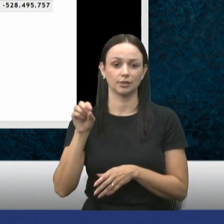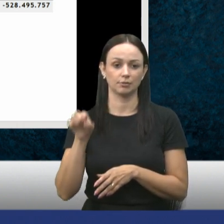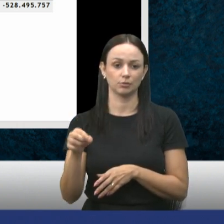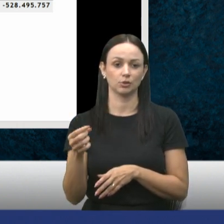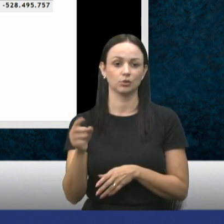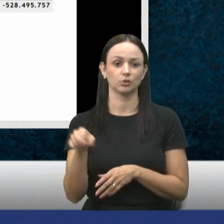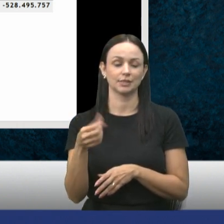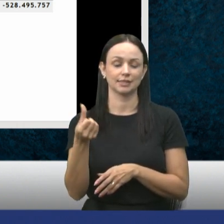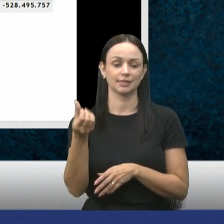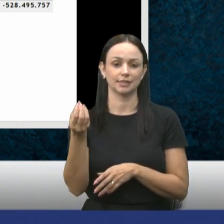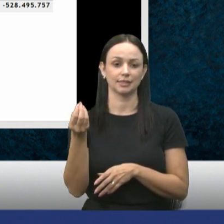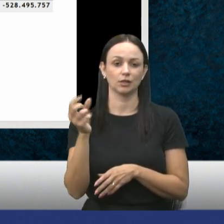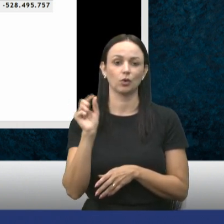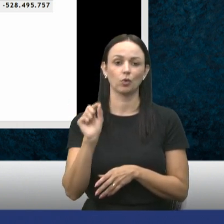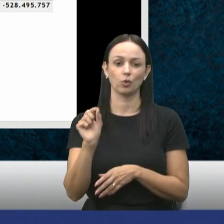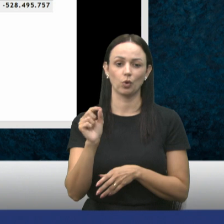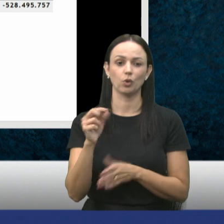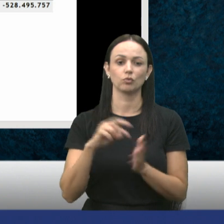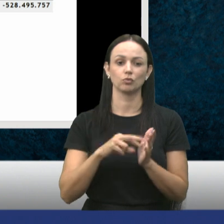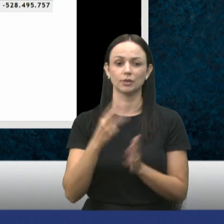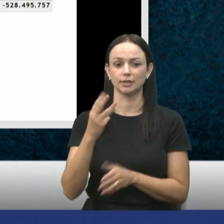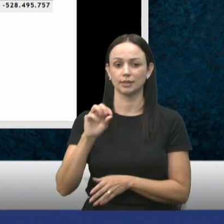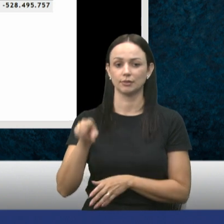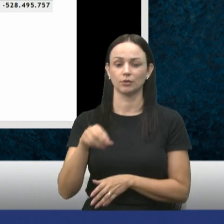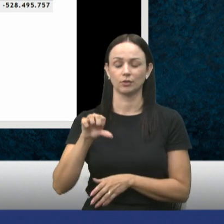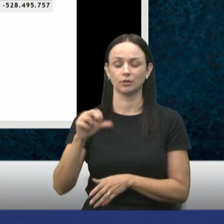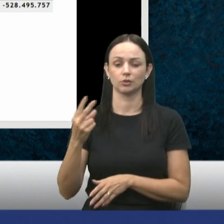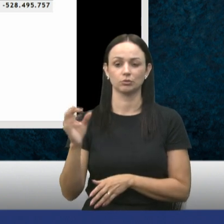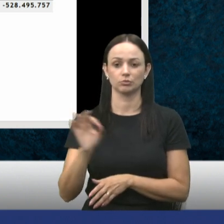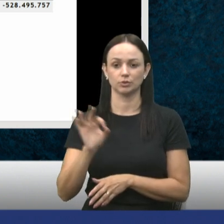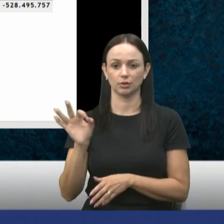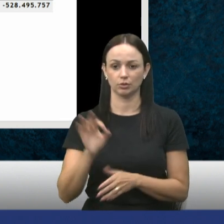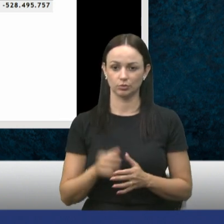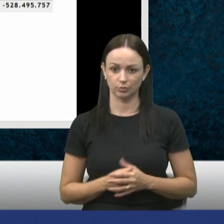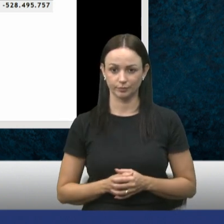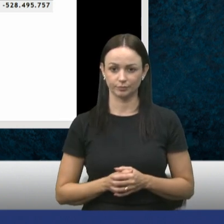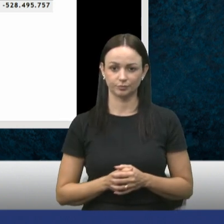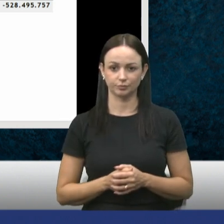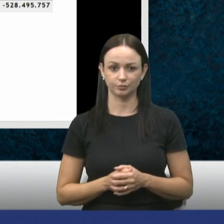236.580.060, que representa 30,92%.